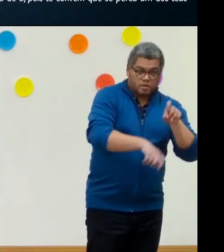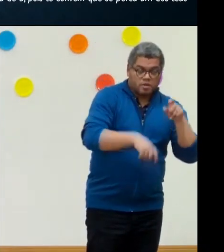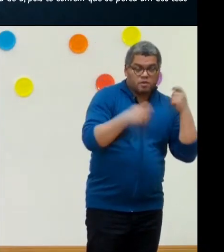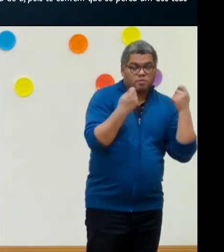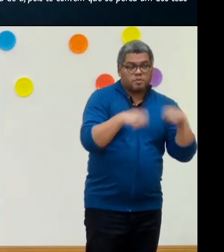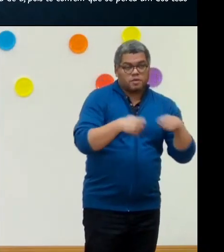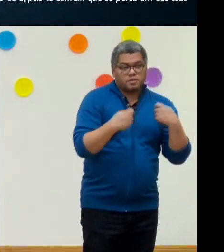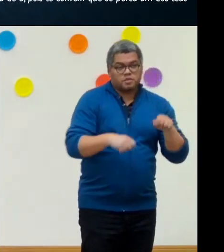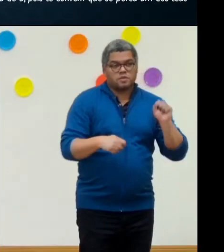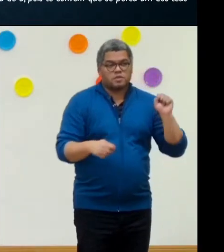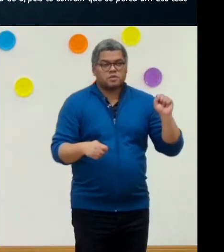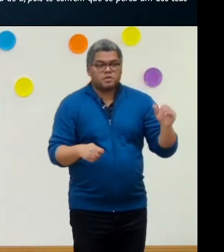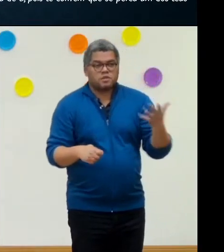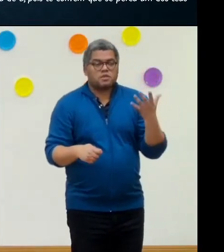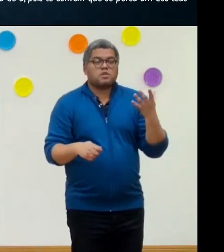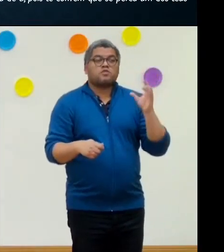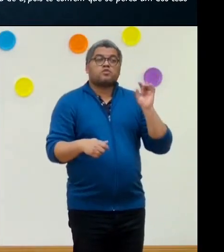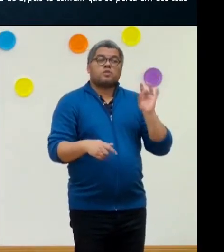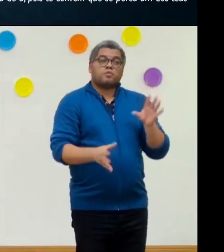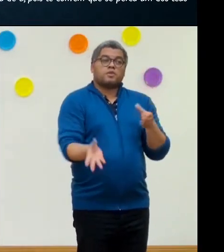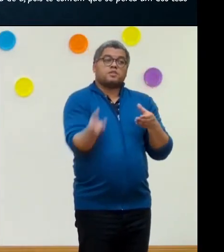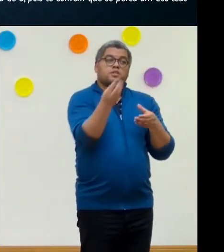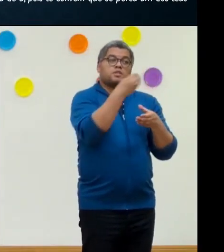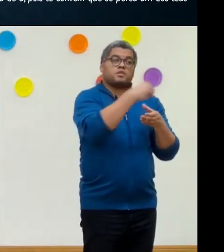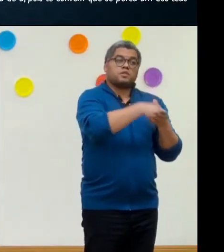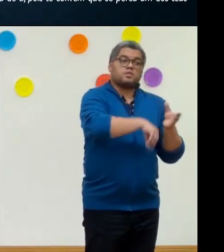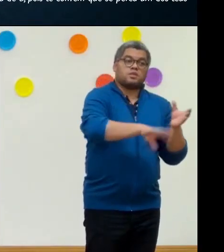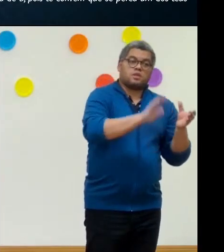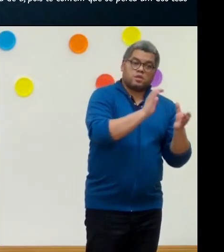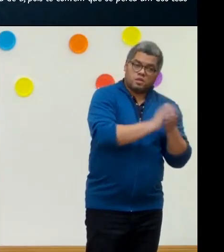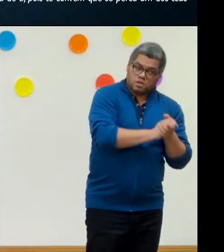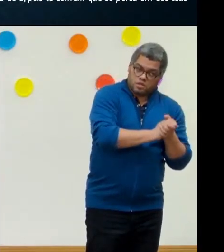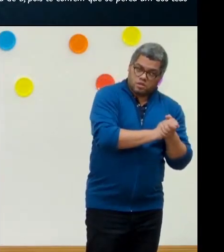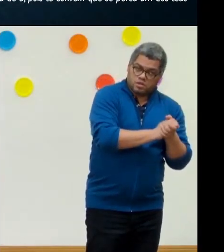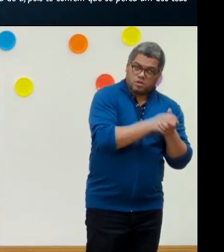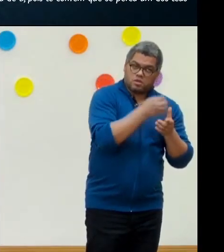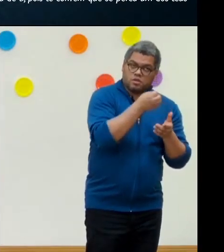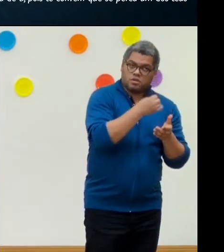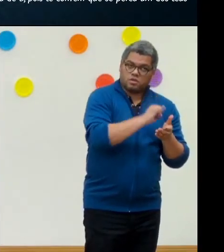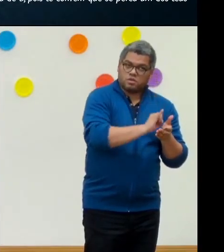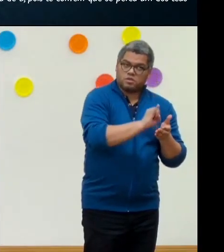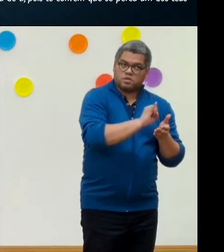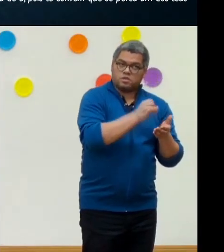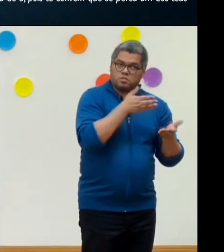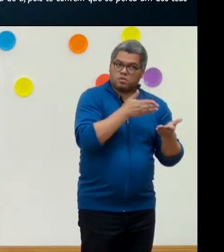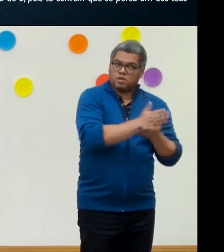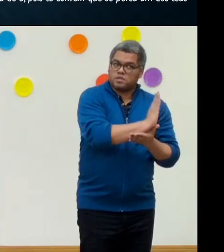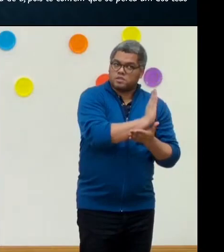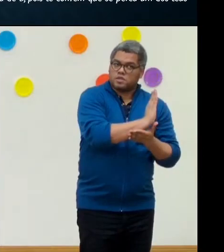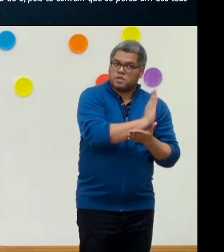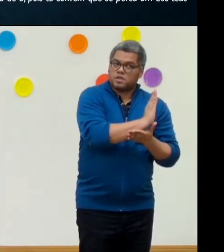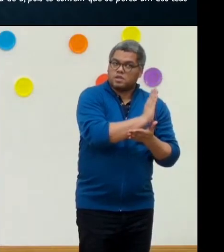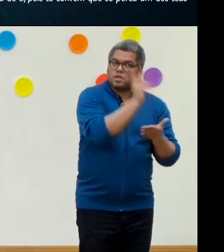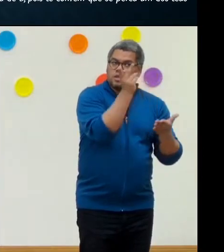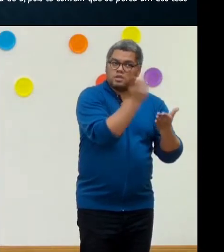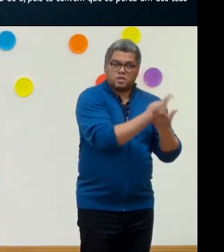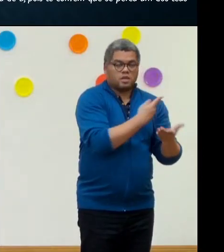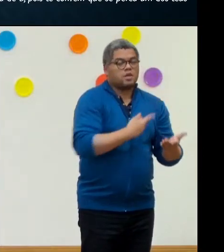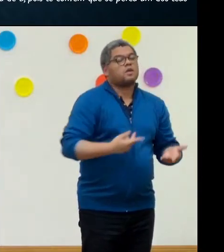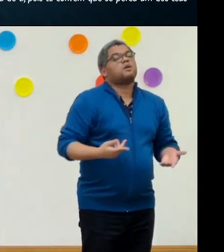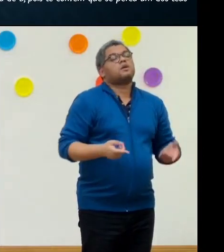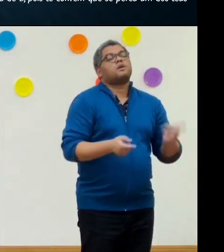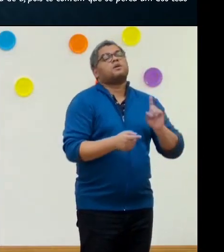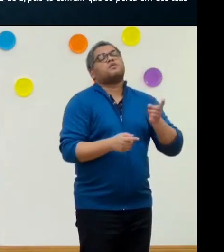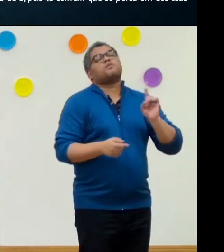acontecer, então, apenas no contexto do casamento. O que passar disso, quebrou o 7º mandamento. E não